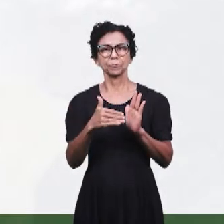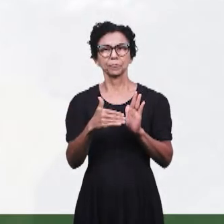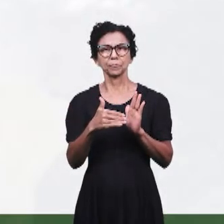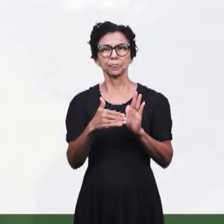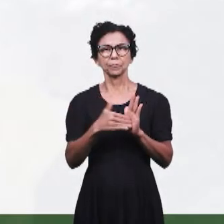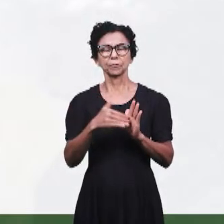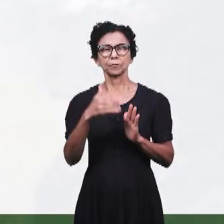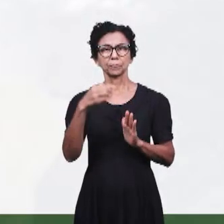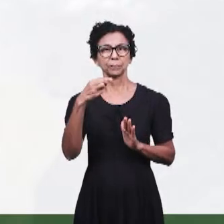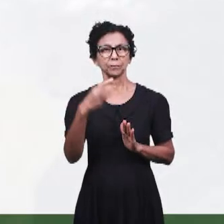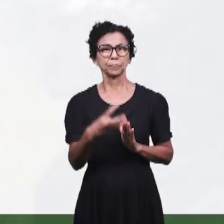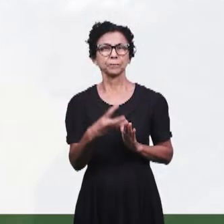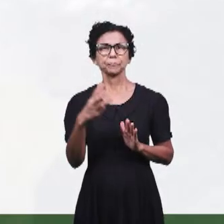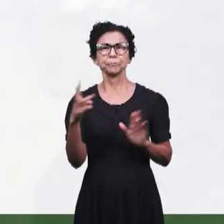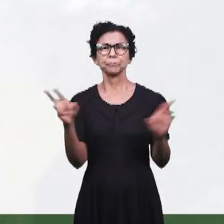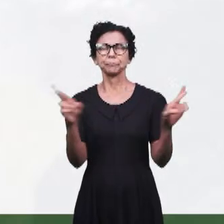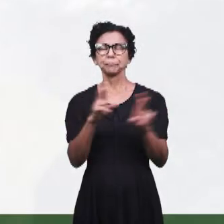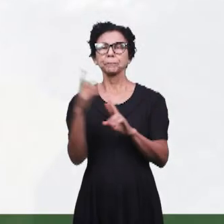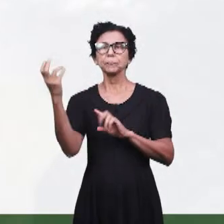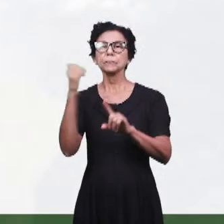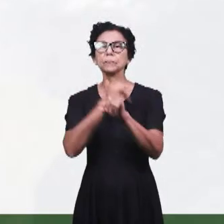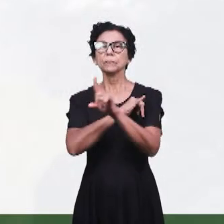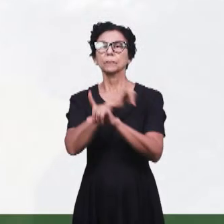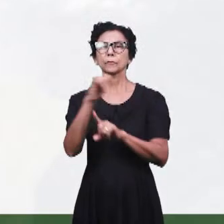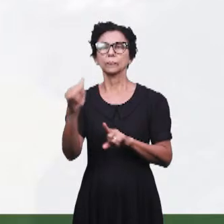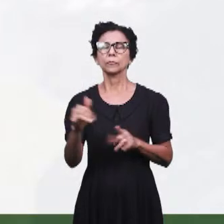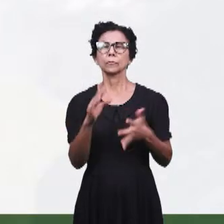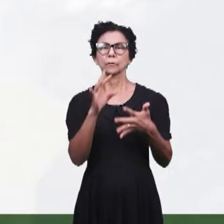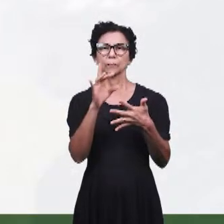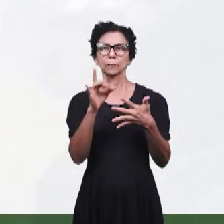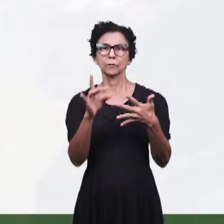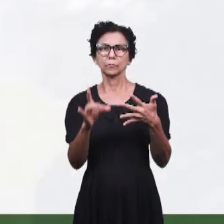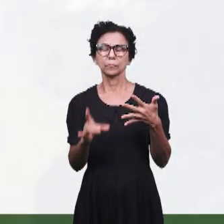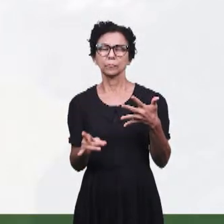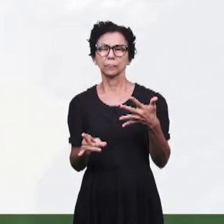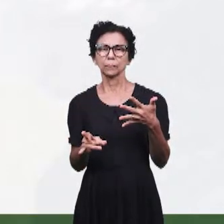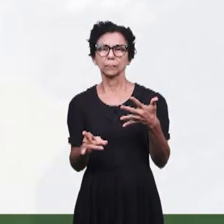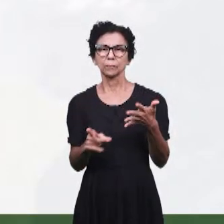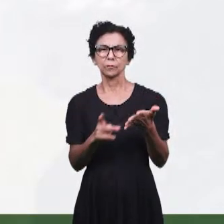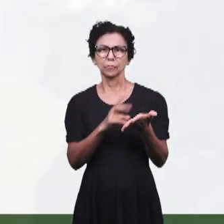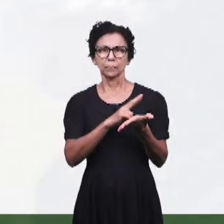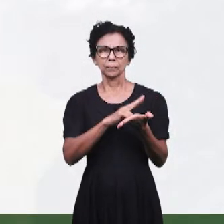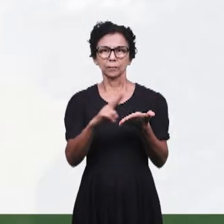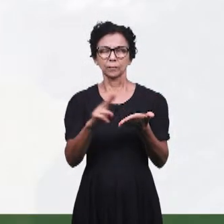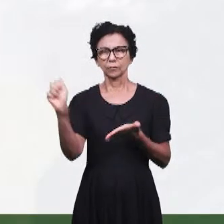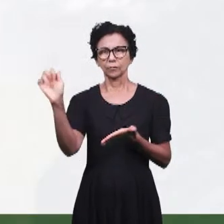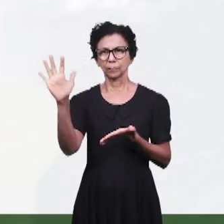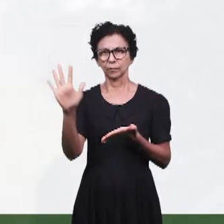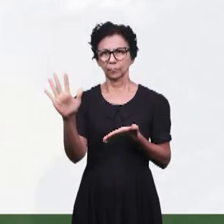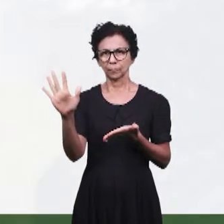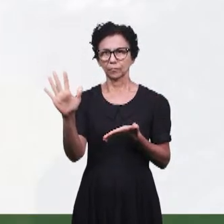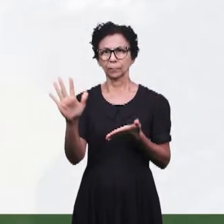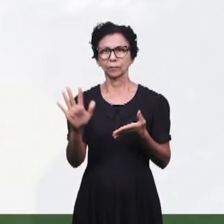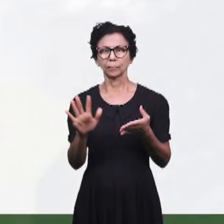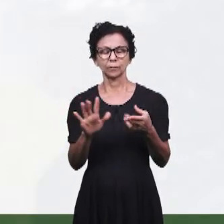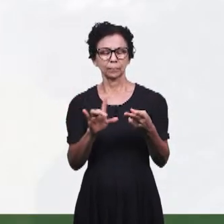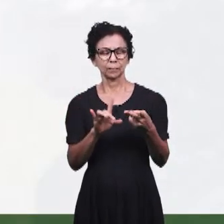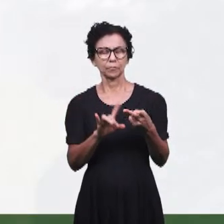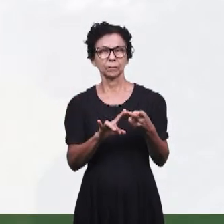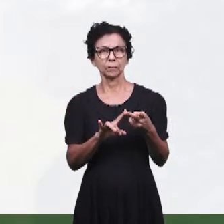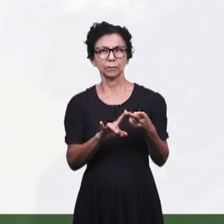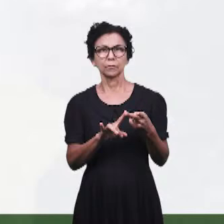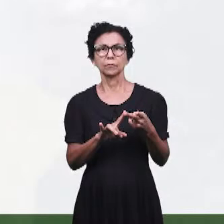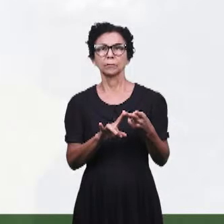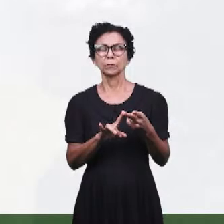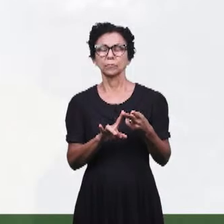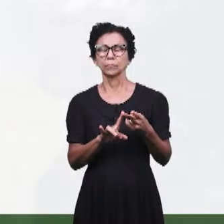3, faça a relação profética entre cada uma das cartas escritas às igrejas da Ásia com cada operação